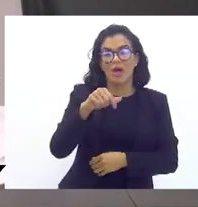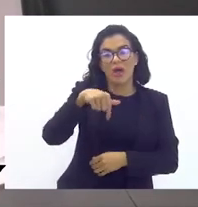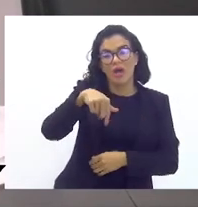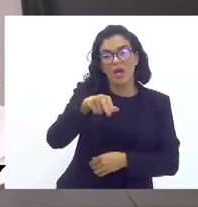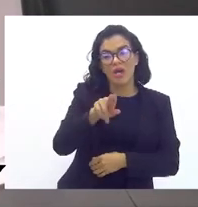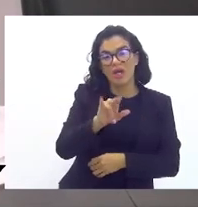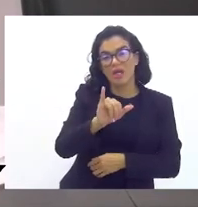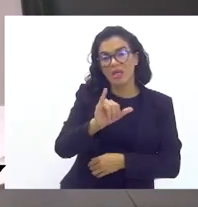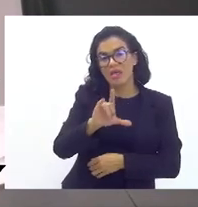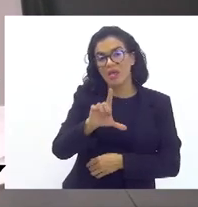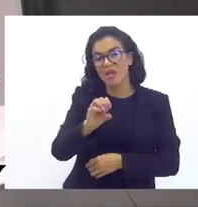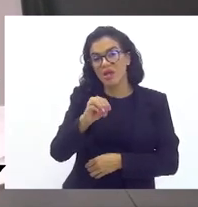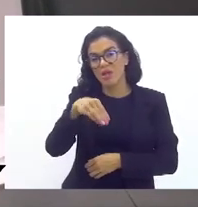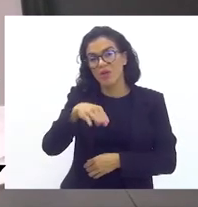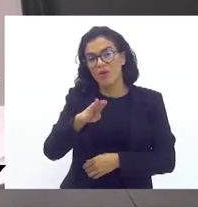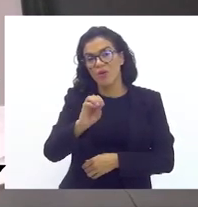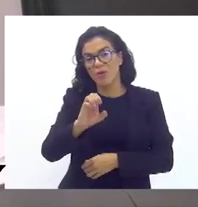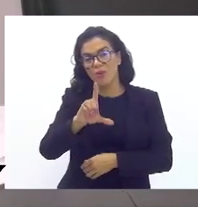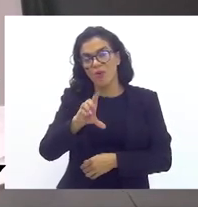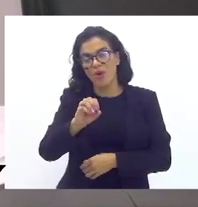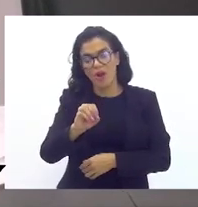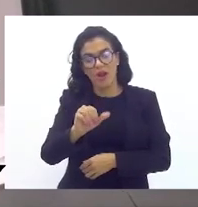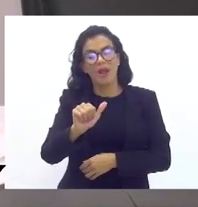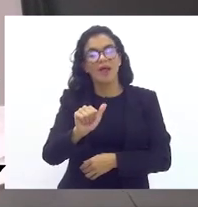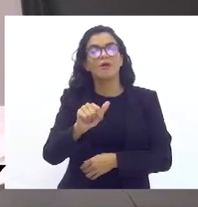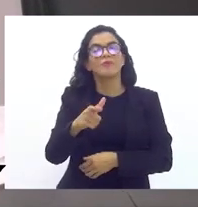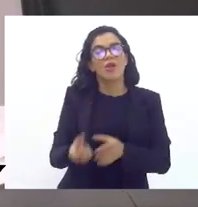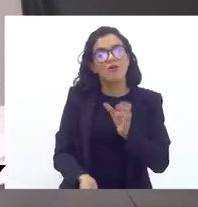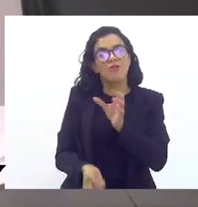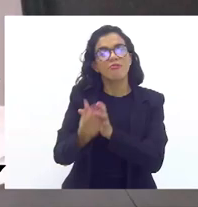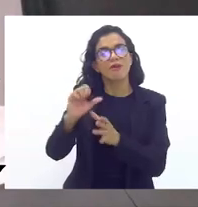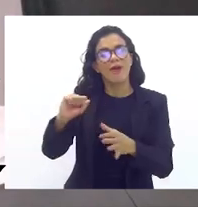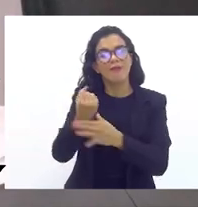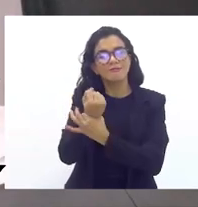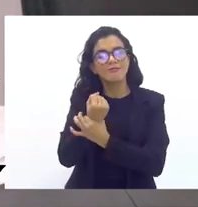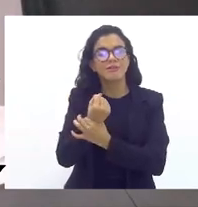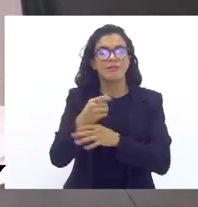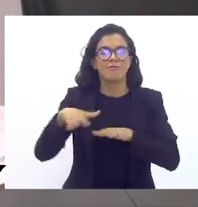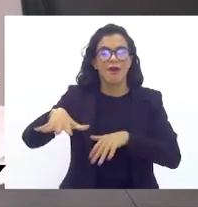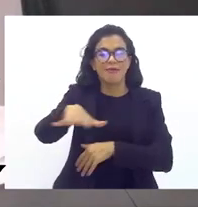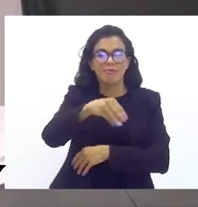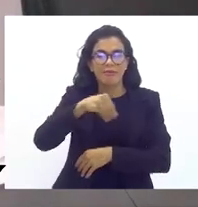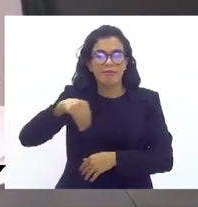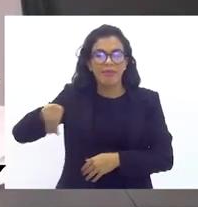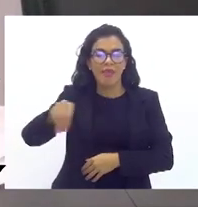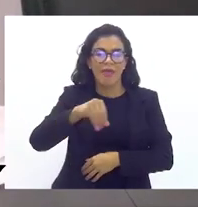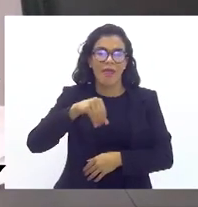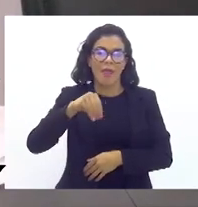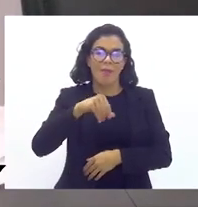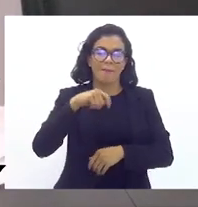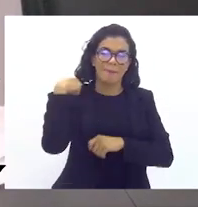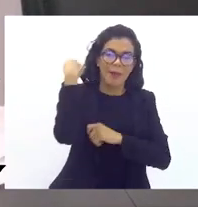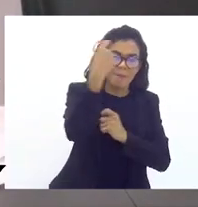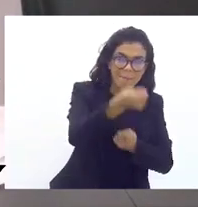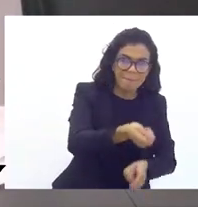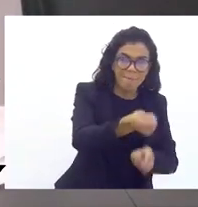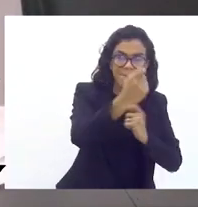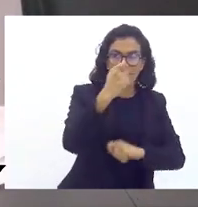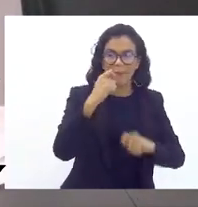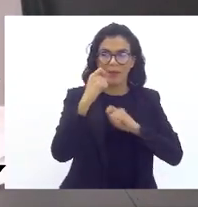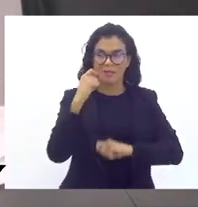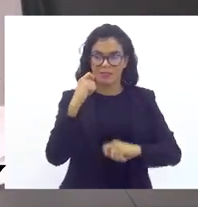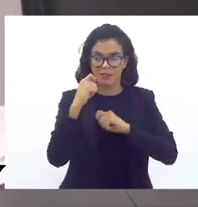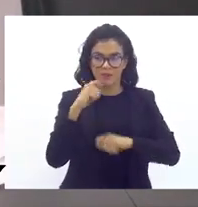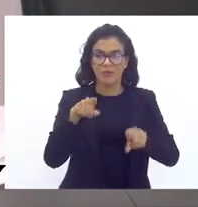fiz uma lei garantindo a terra para os Caiçaras pescadores artesanais e quilombolas que